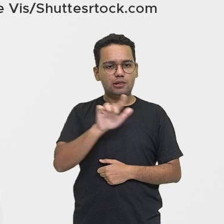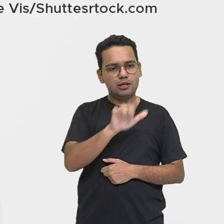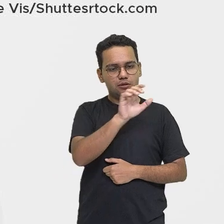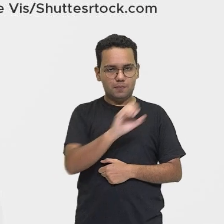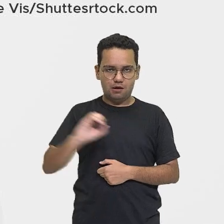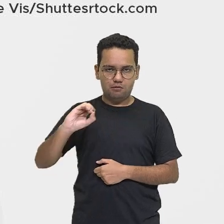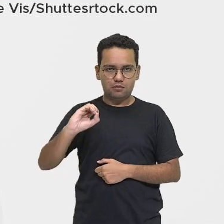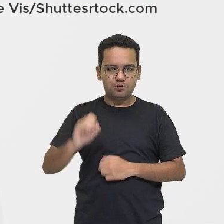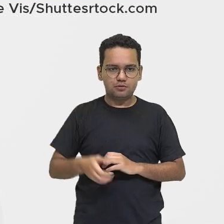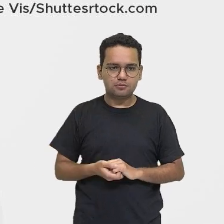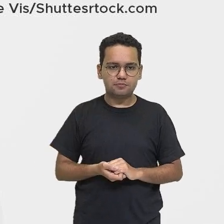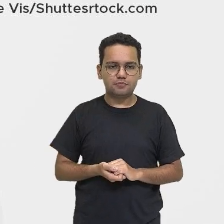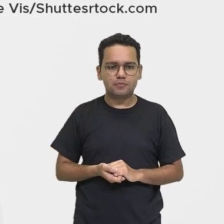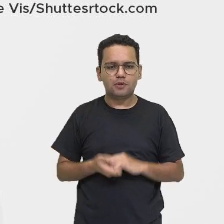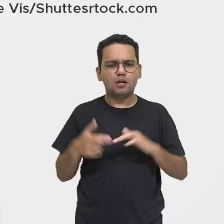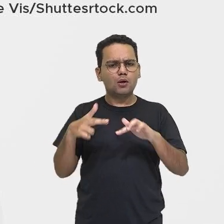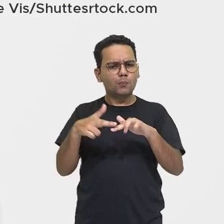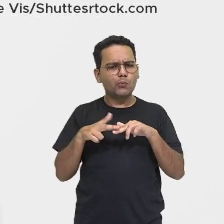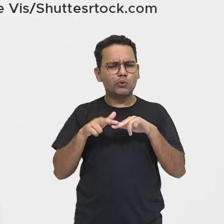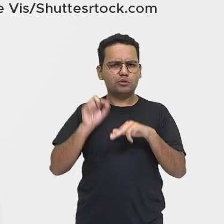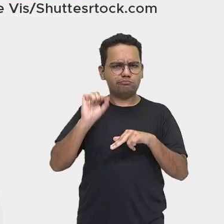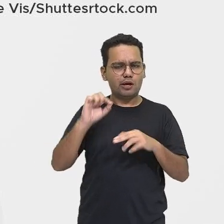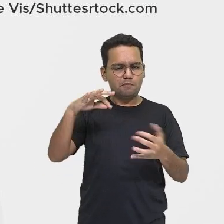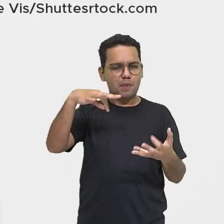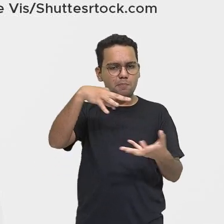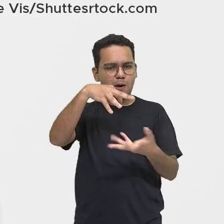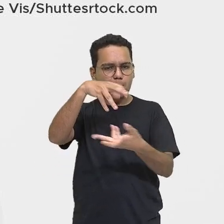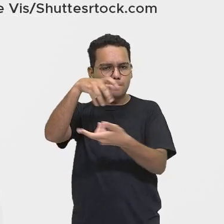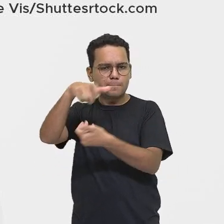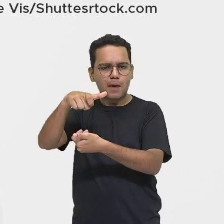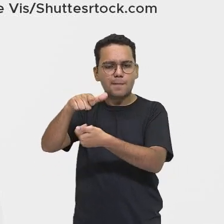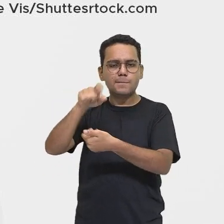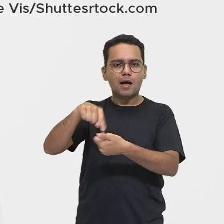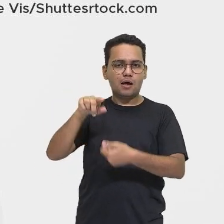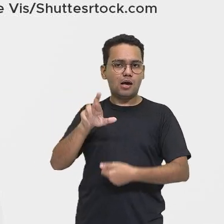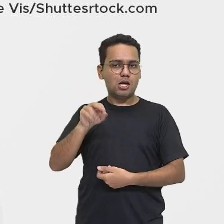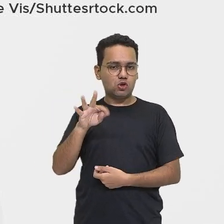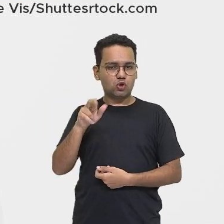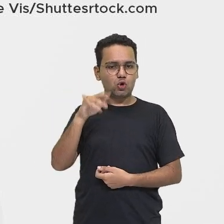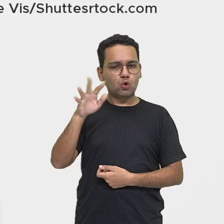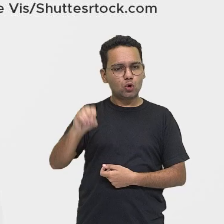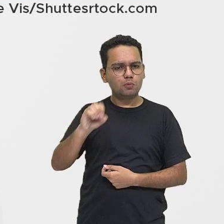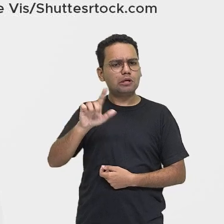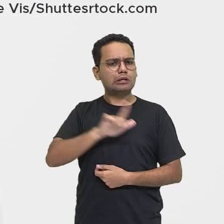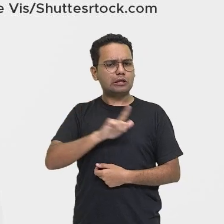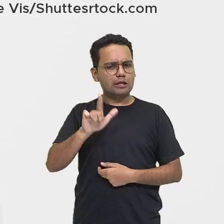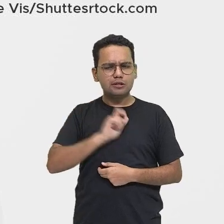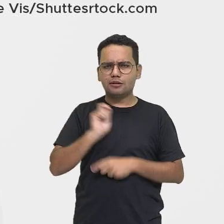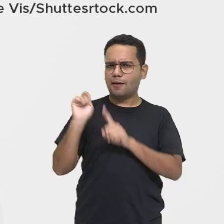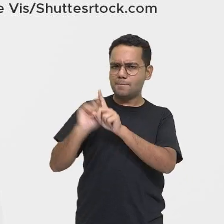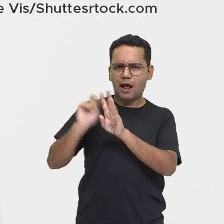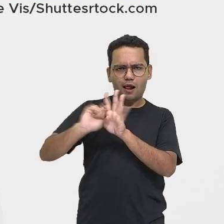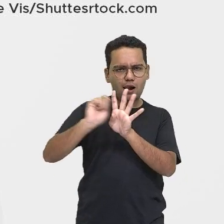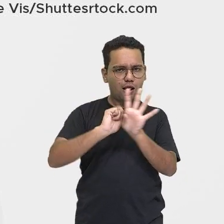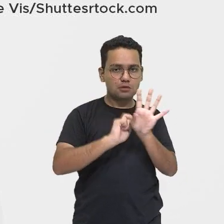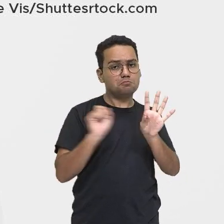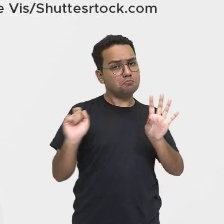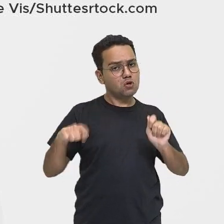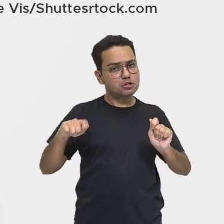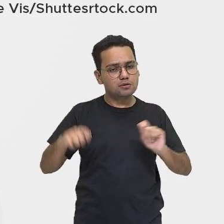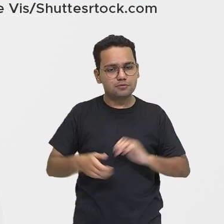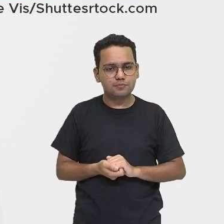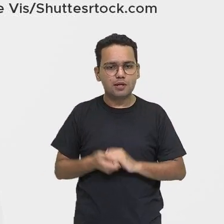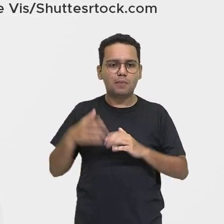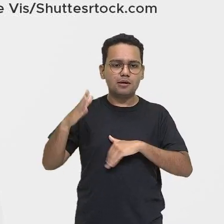oeste. Esse movimento ele é retrógrado e pode durar vários meses, dependendo